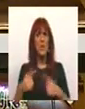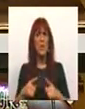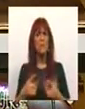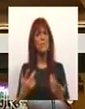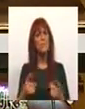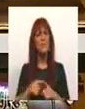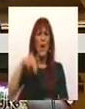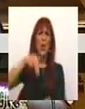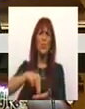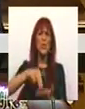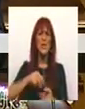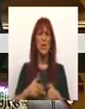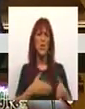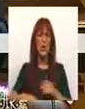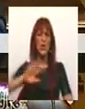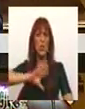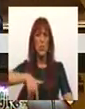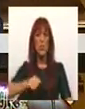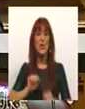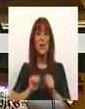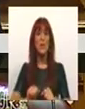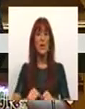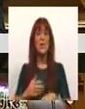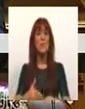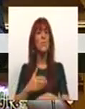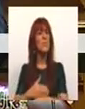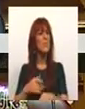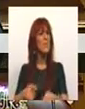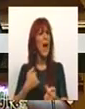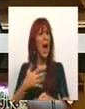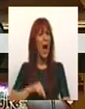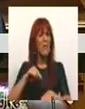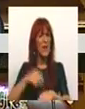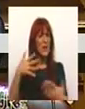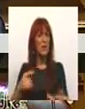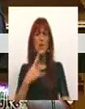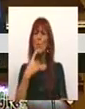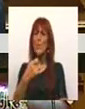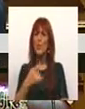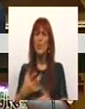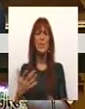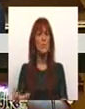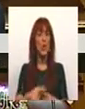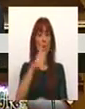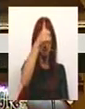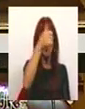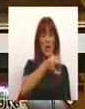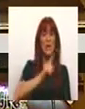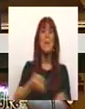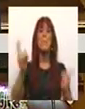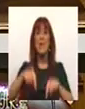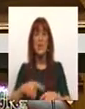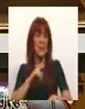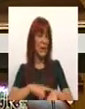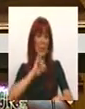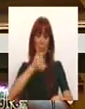uma posição estratégica mundial, que é o Porto da Praia de Vitória. E queria, neste momento, questionar, quer o Bloco de Esquerda, mas que já